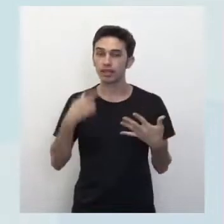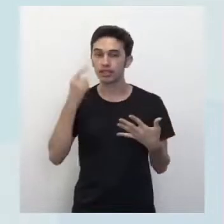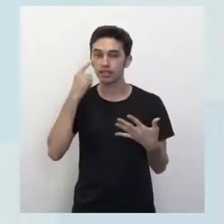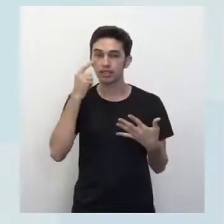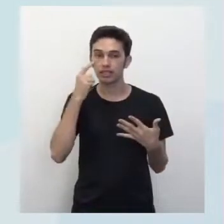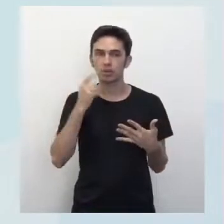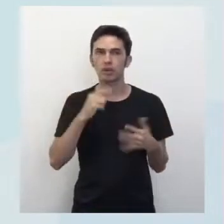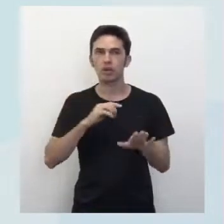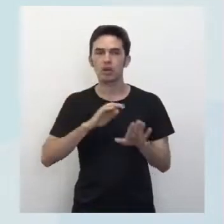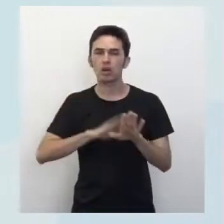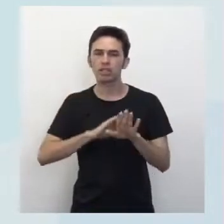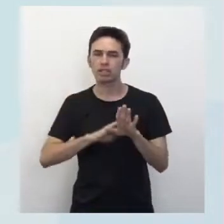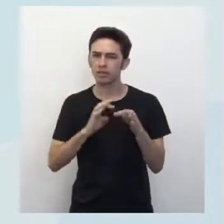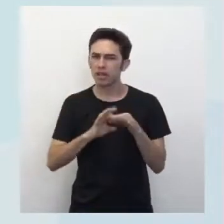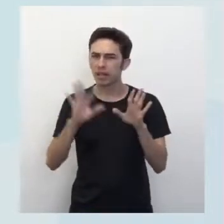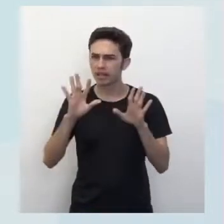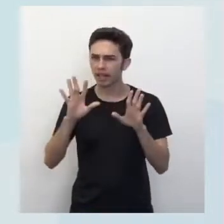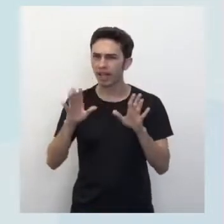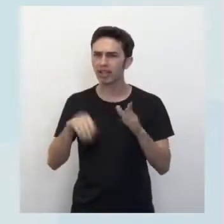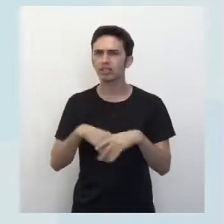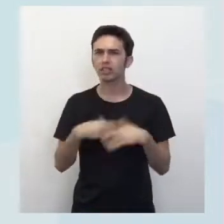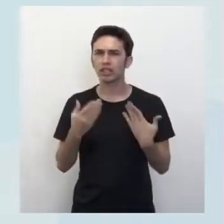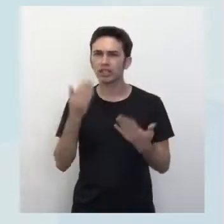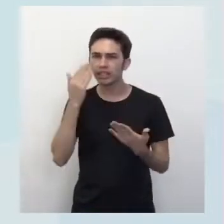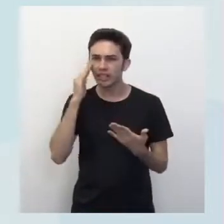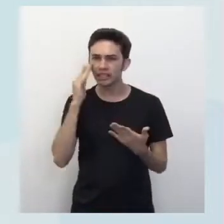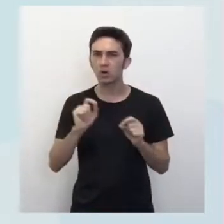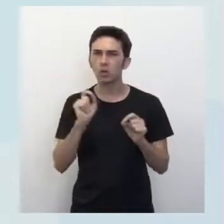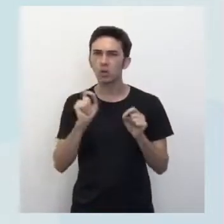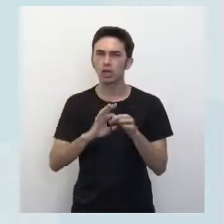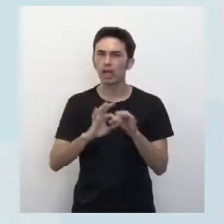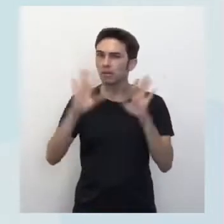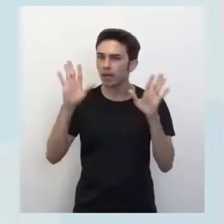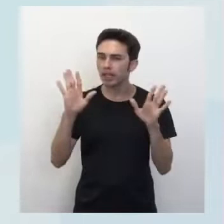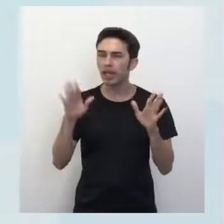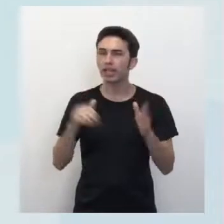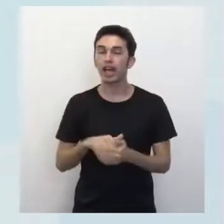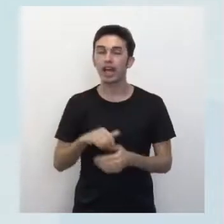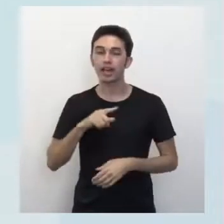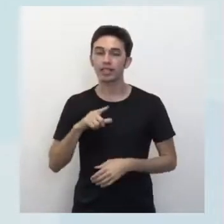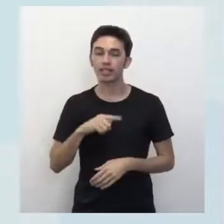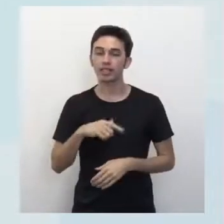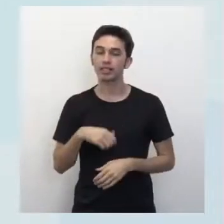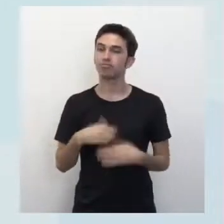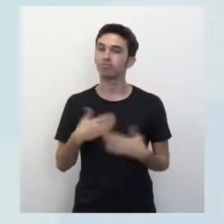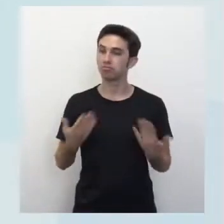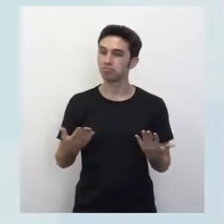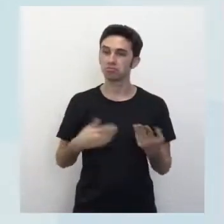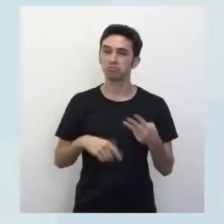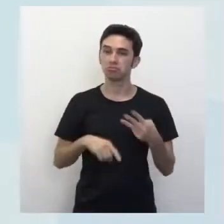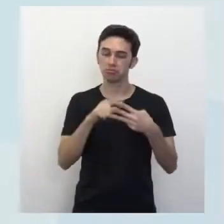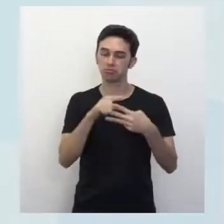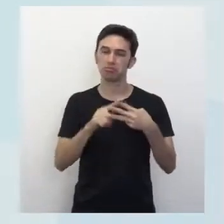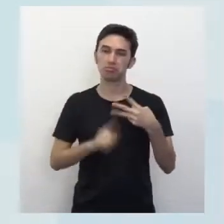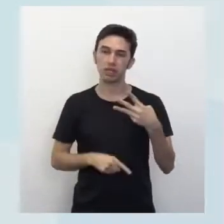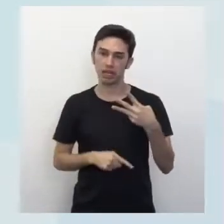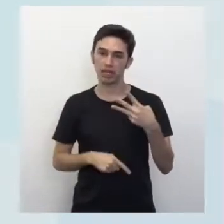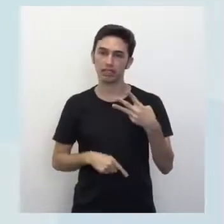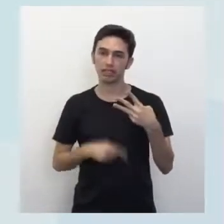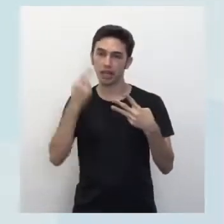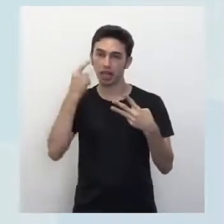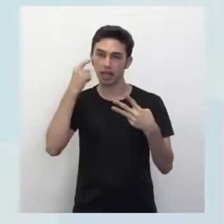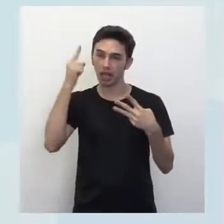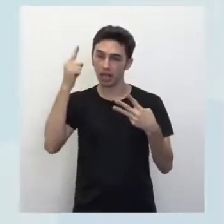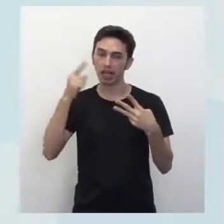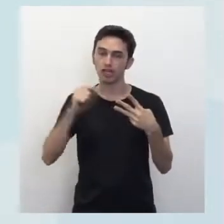que seja liberdade, entender, né, o que seja liberdade, existem pelo menos 3